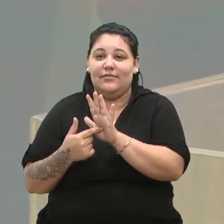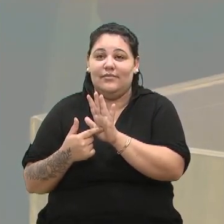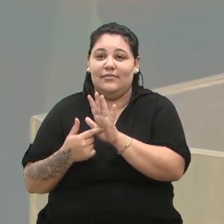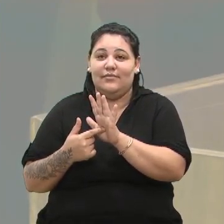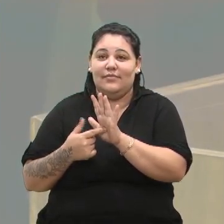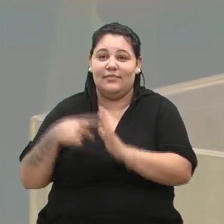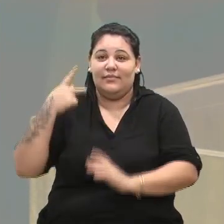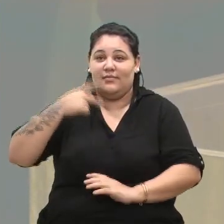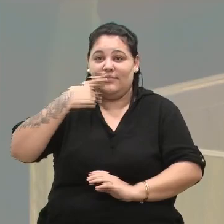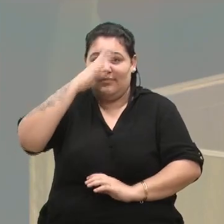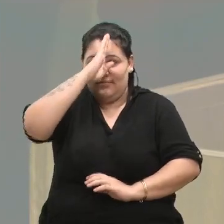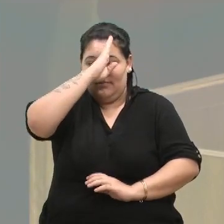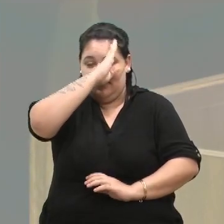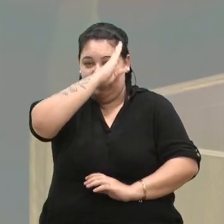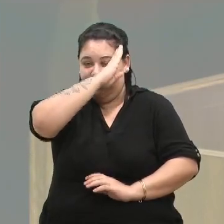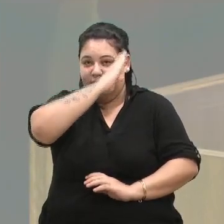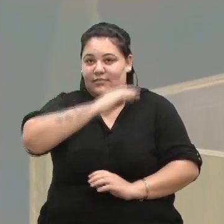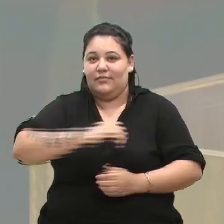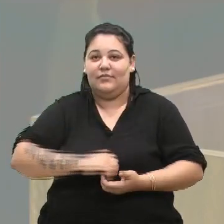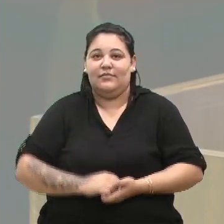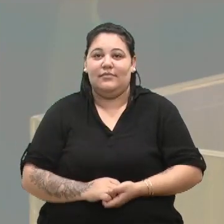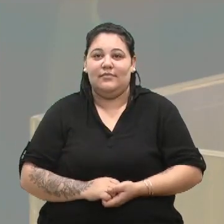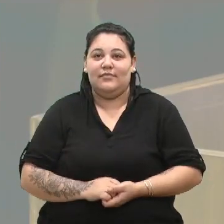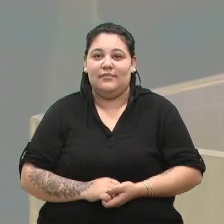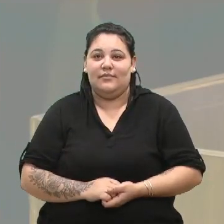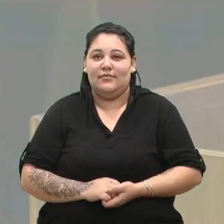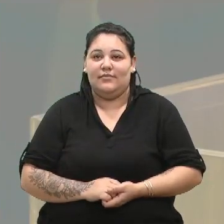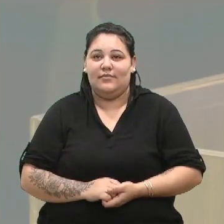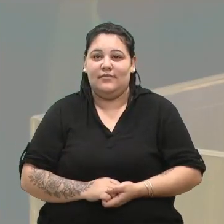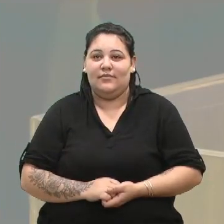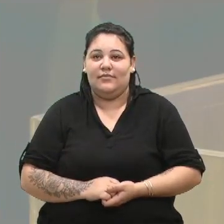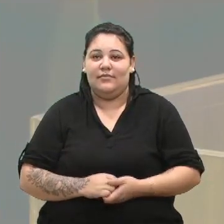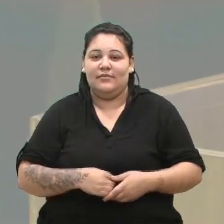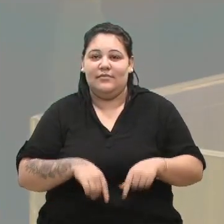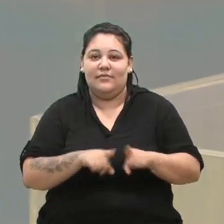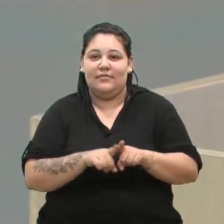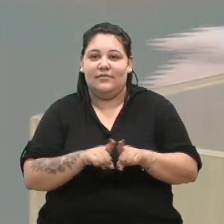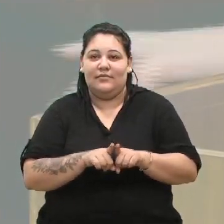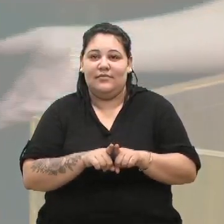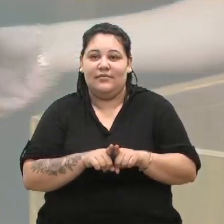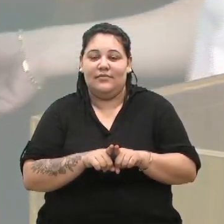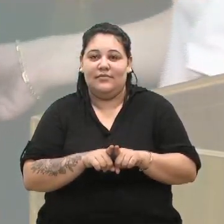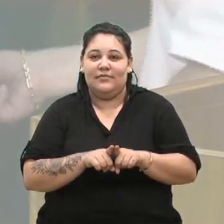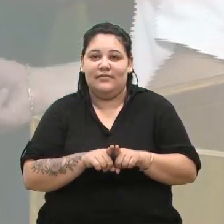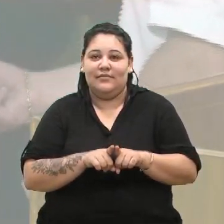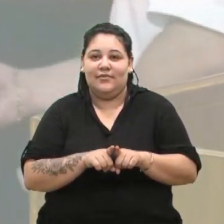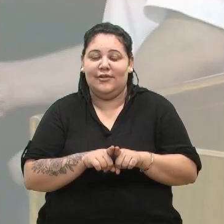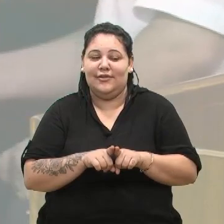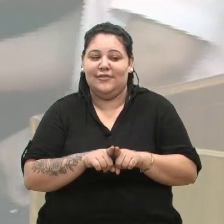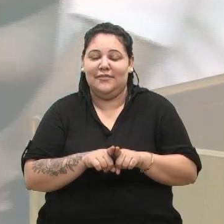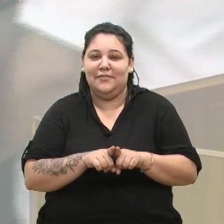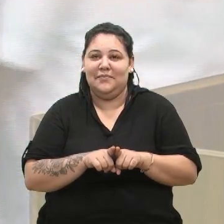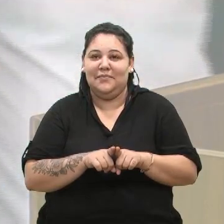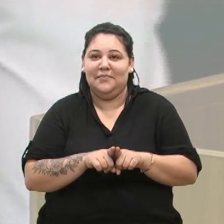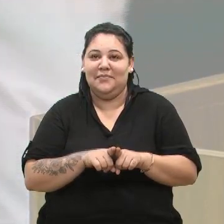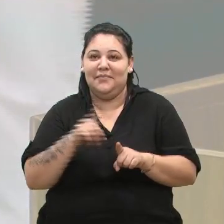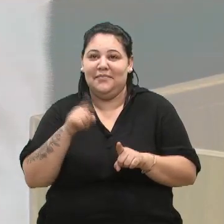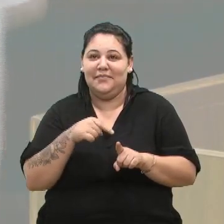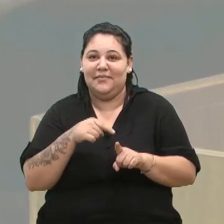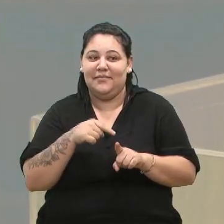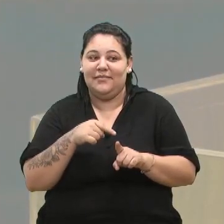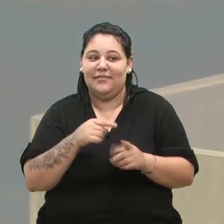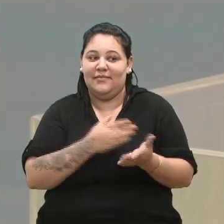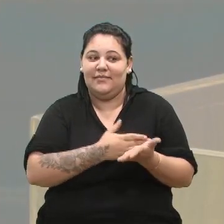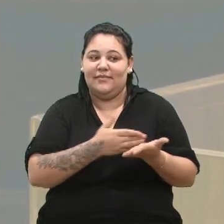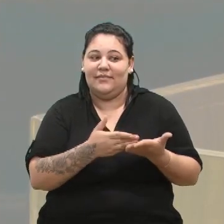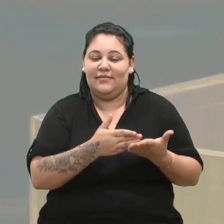eu vi o vereador Bressan na primeira edição do Eletromóveis, lançamento da Feira de